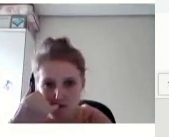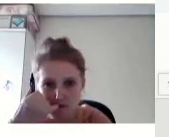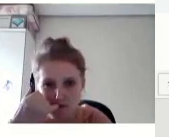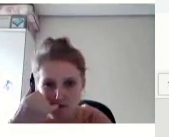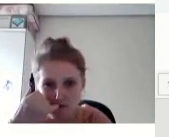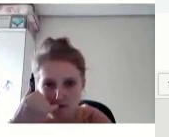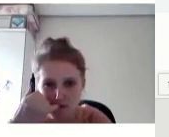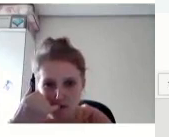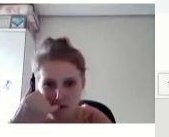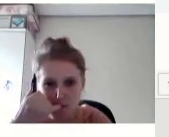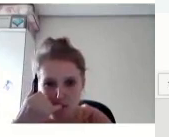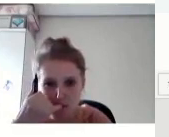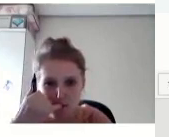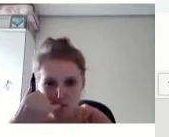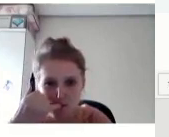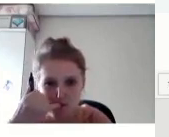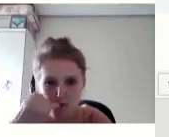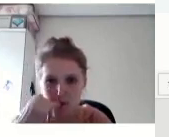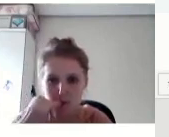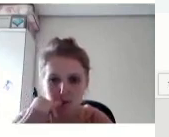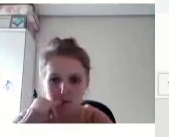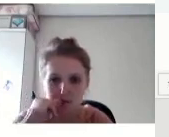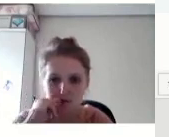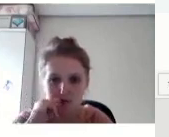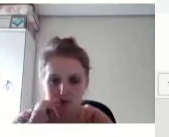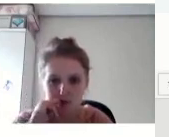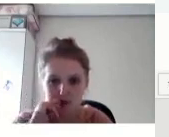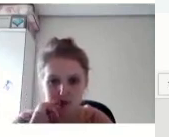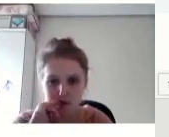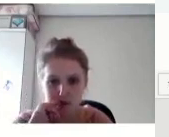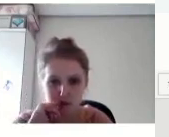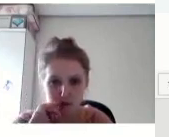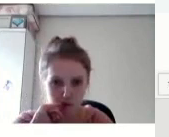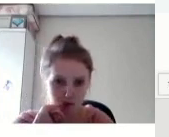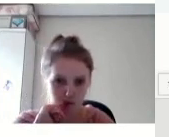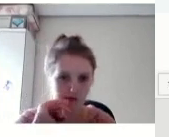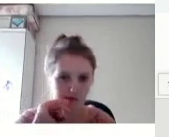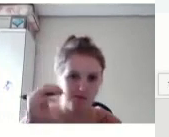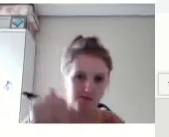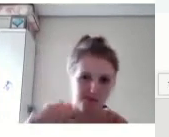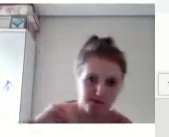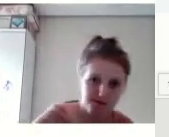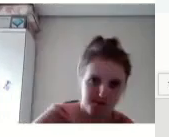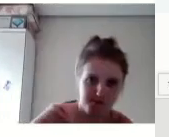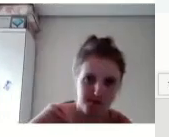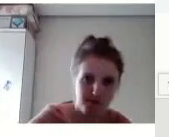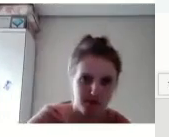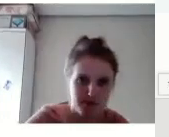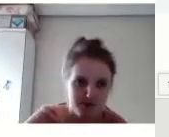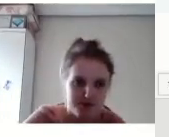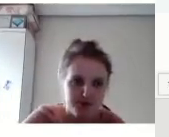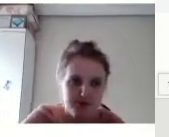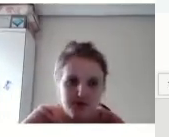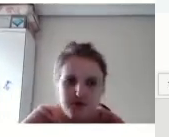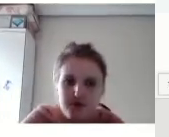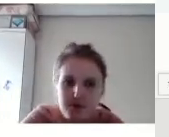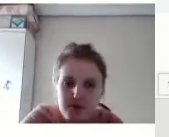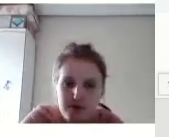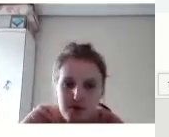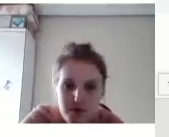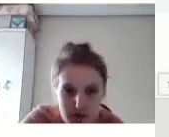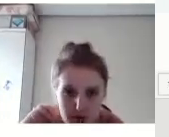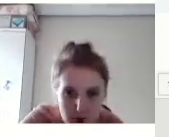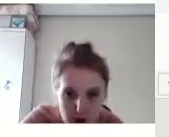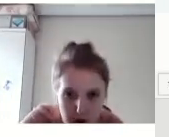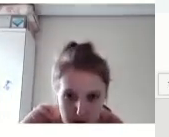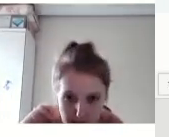são chamados de parênteses fundamentais de Poisson. Então, só para lembrar, se eu tenho uma teoria newtoniana em mecânica clássica, eu